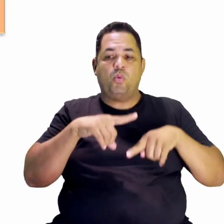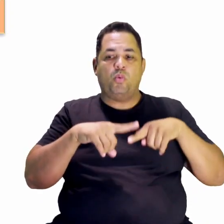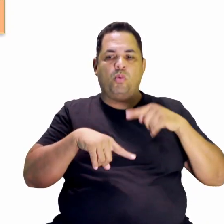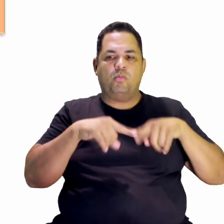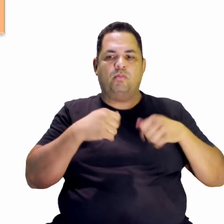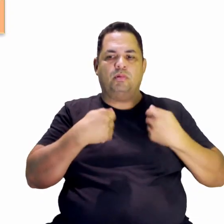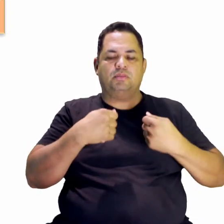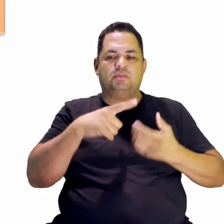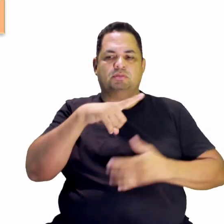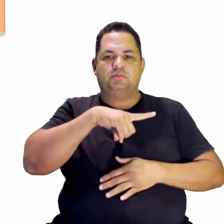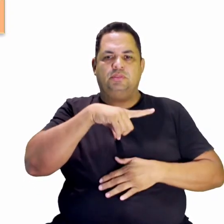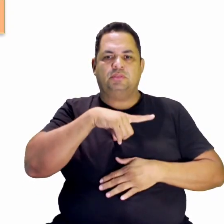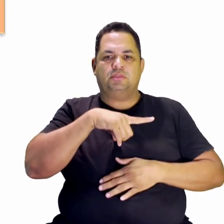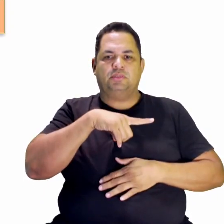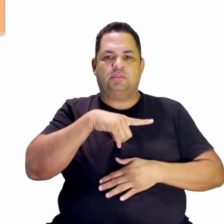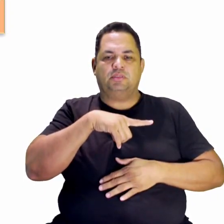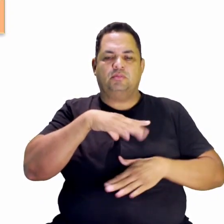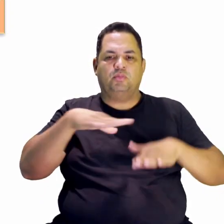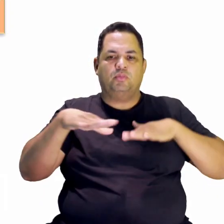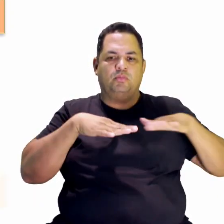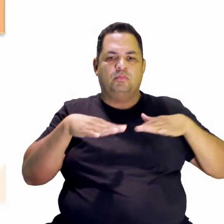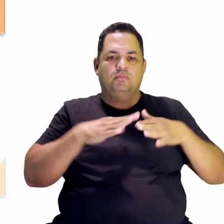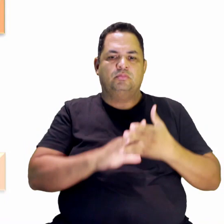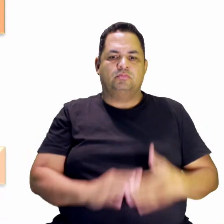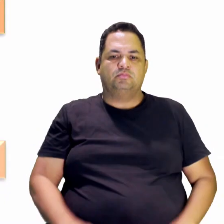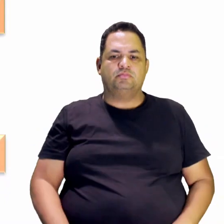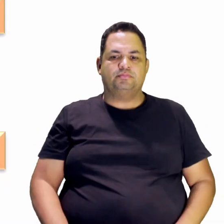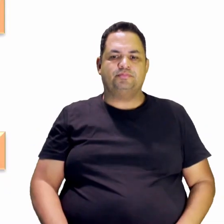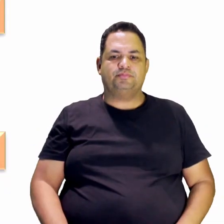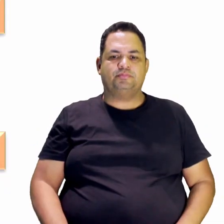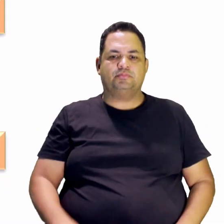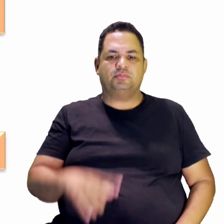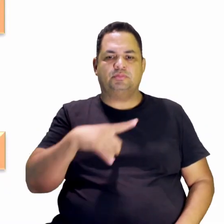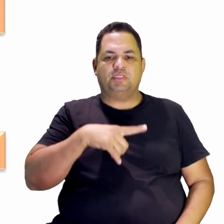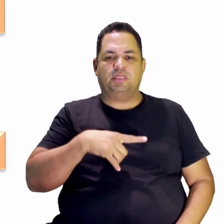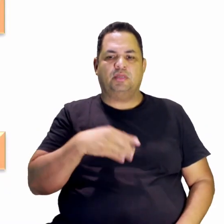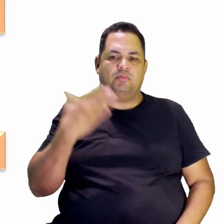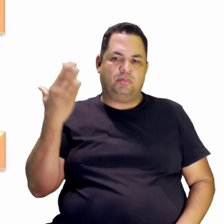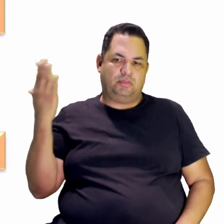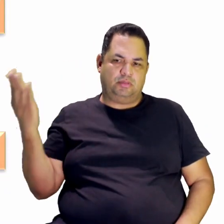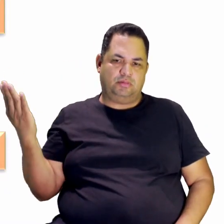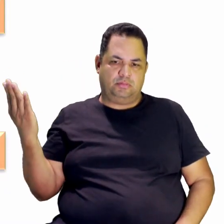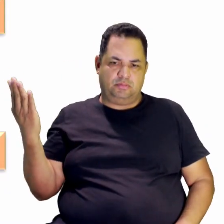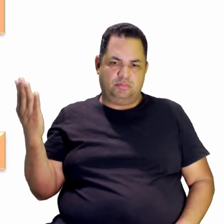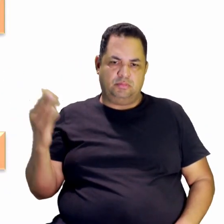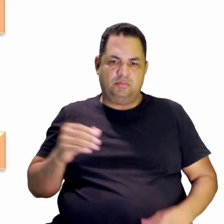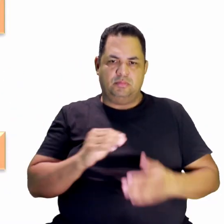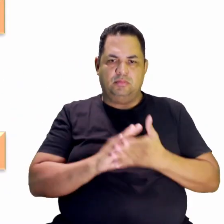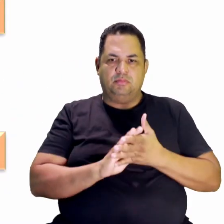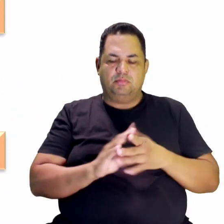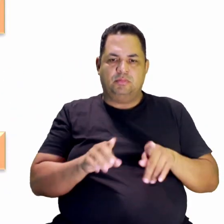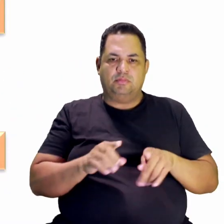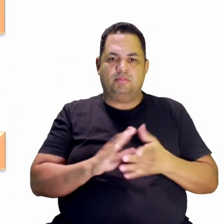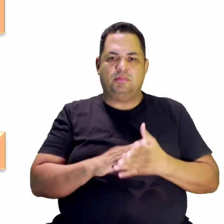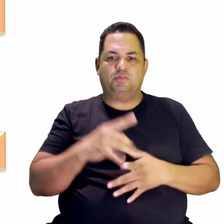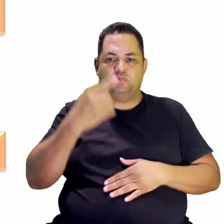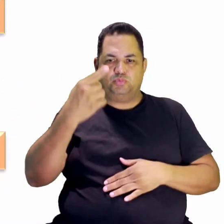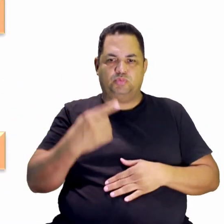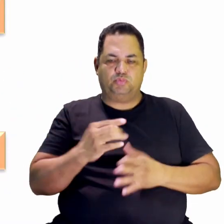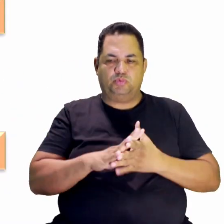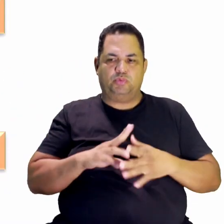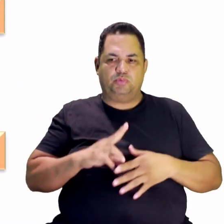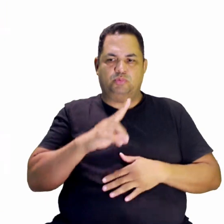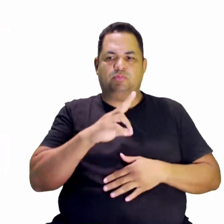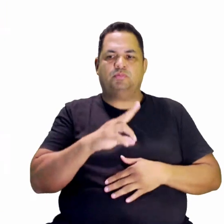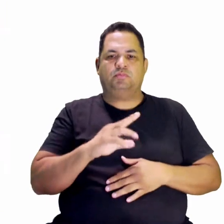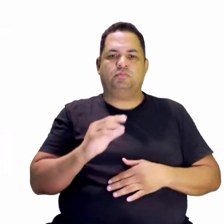um corpo, entrar em movimento. Ele já é uma grandeza escalar. A massa é escalar, mas a força e a aceleração